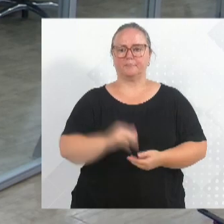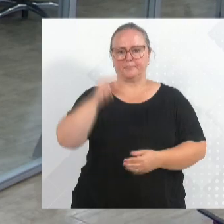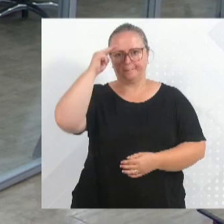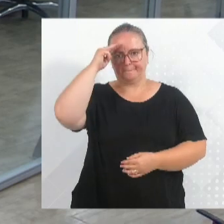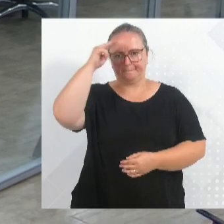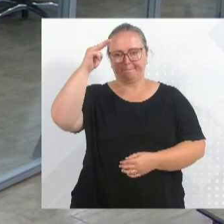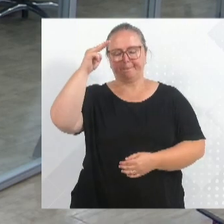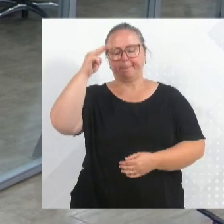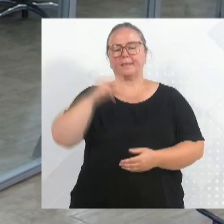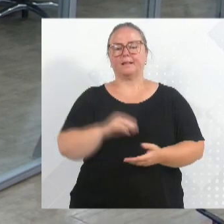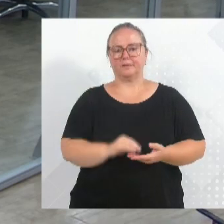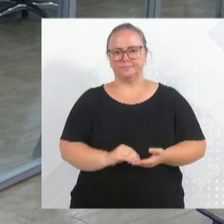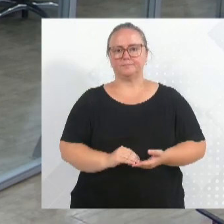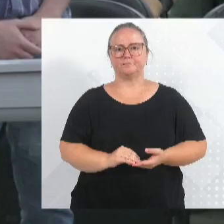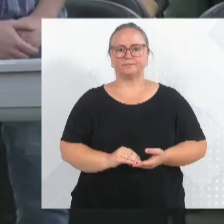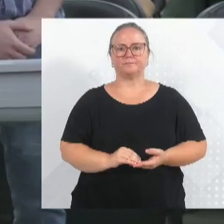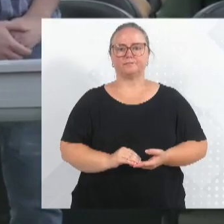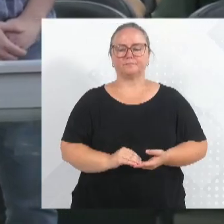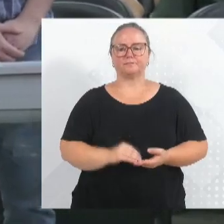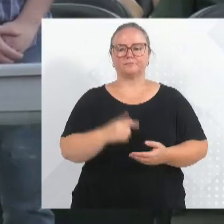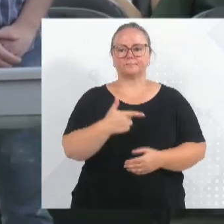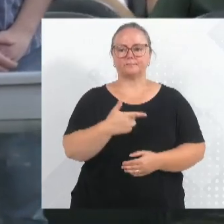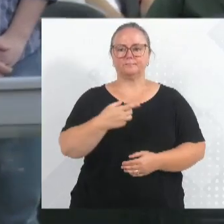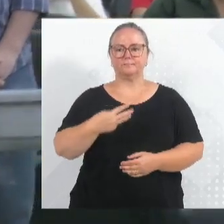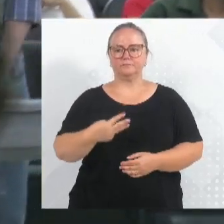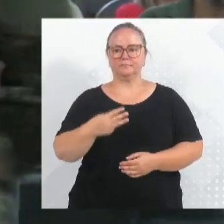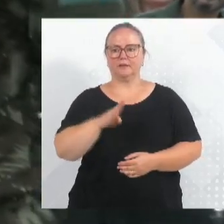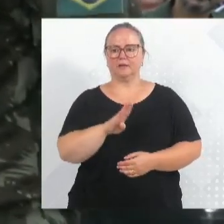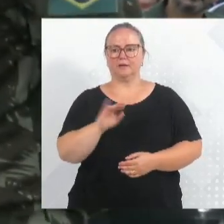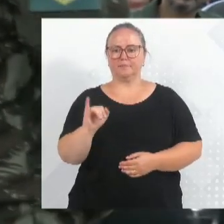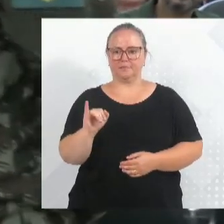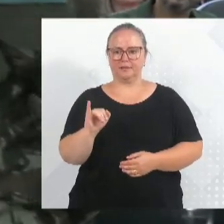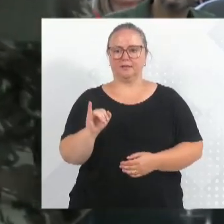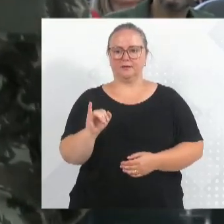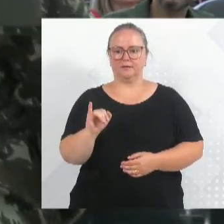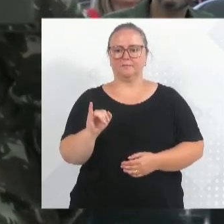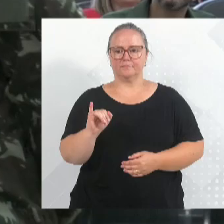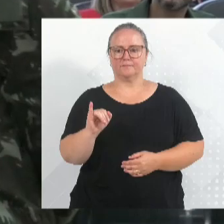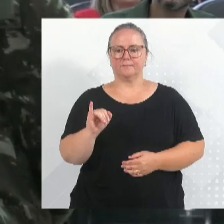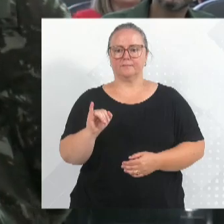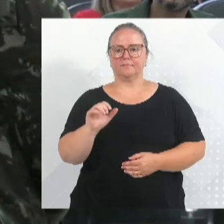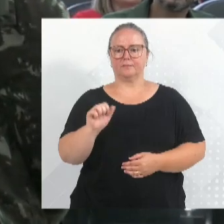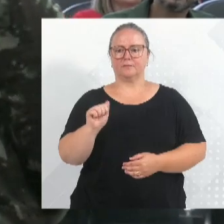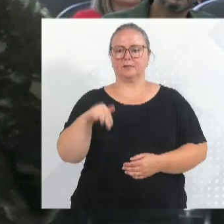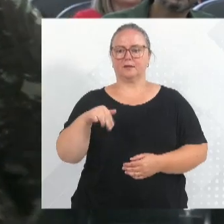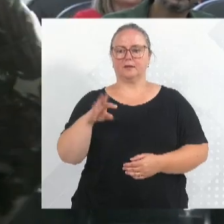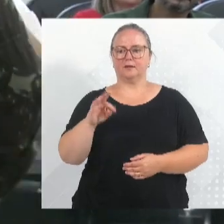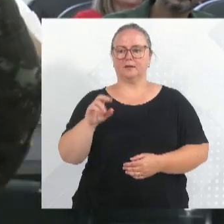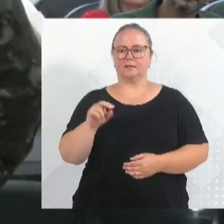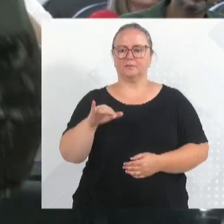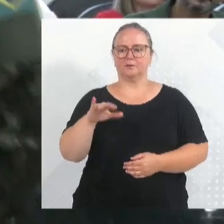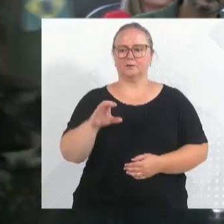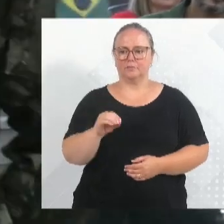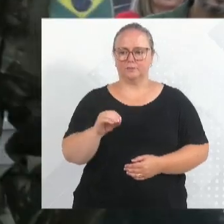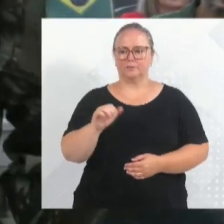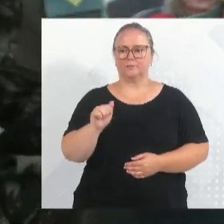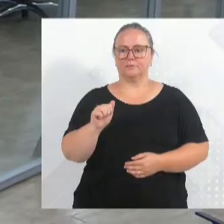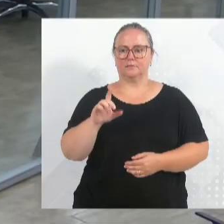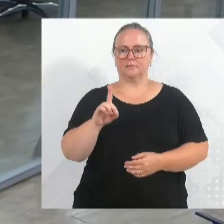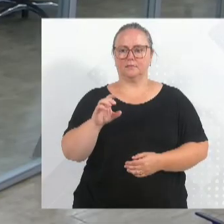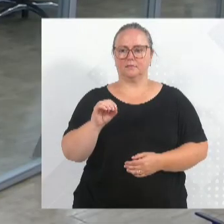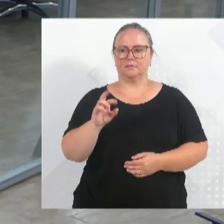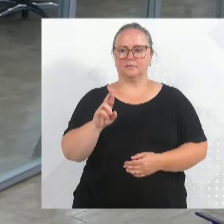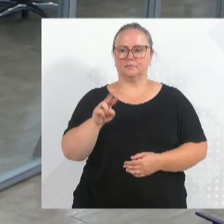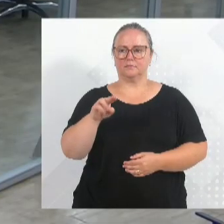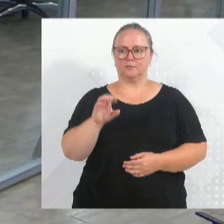comandante do 23 Batalhão de Infantaria, coronel Antônio Fernando Adorno Costa. Gostaria que sentasse